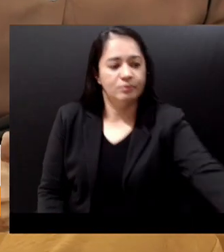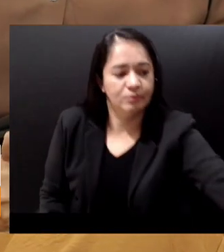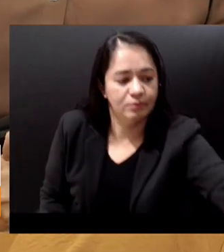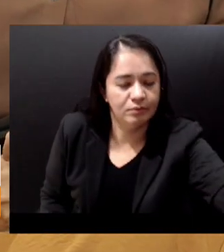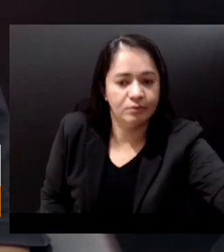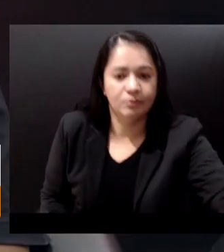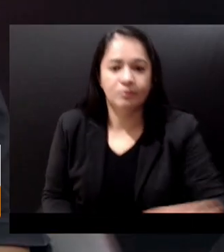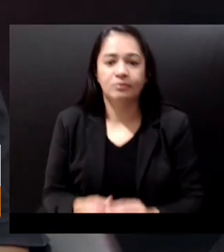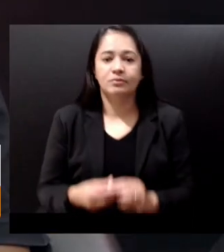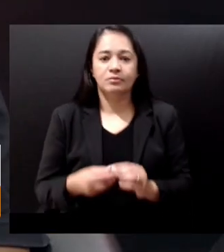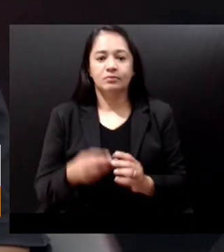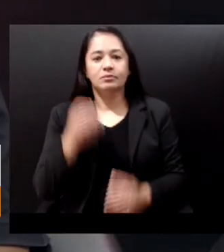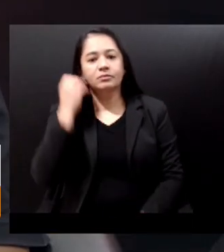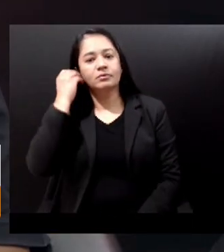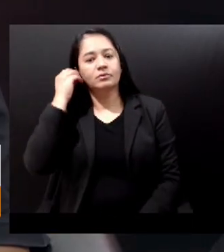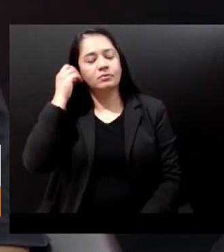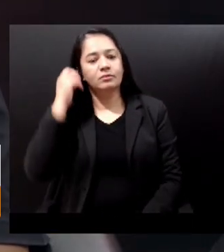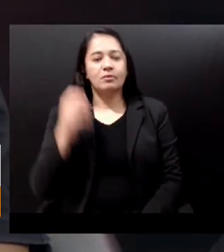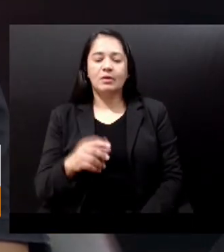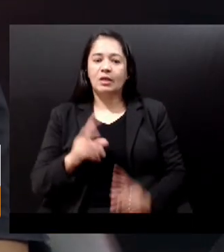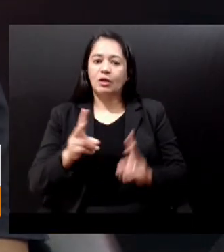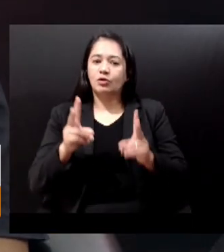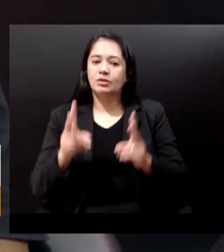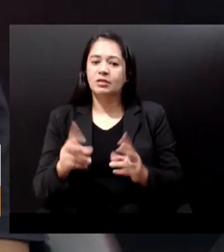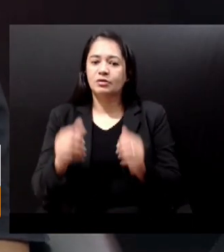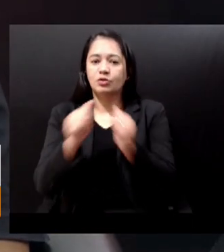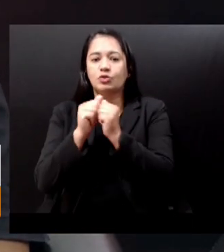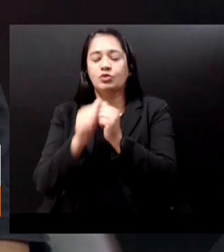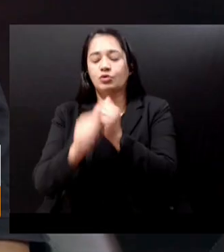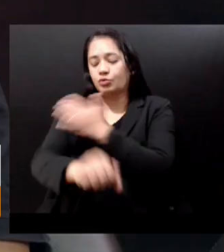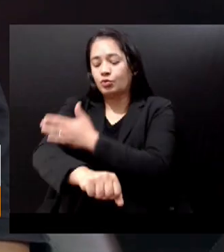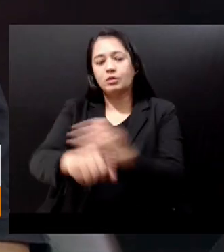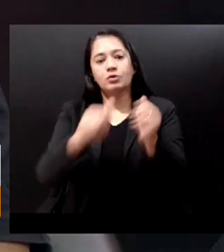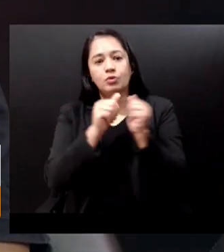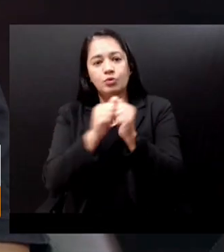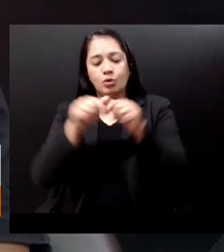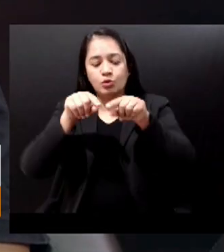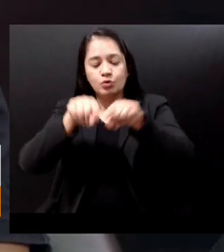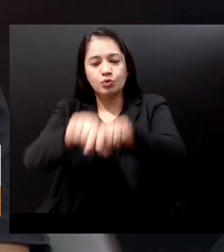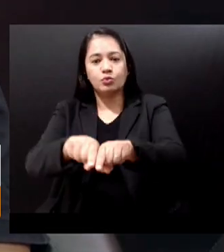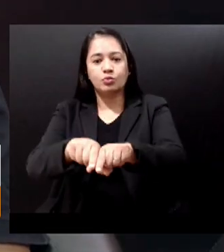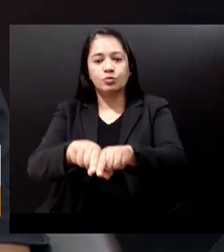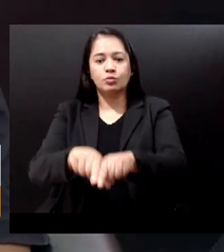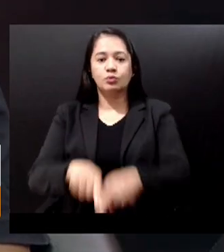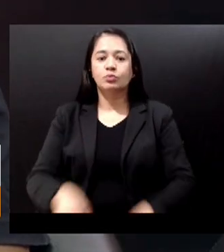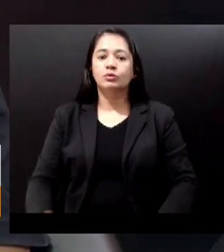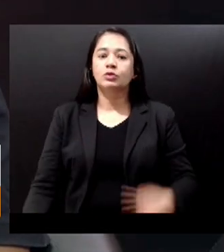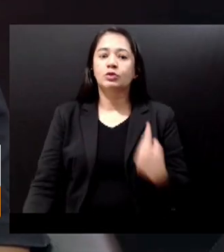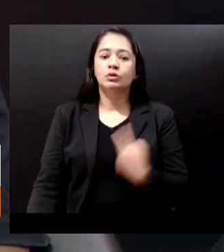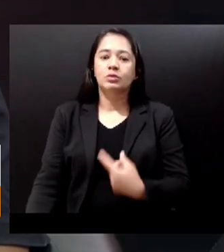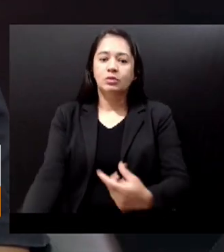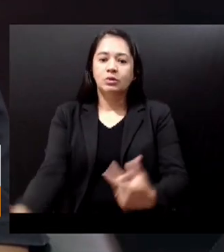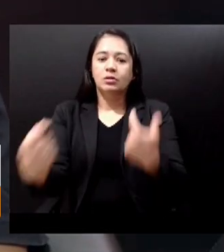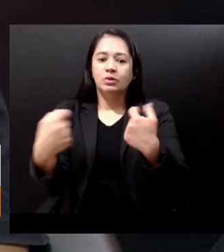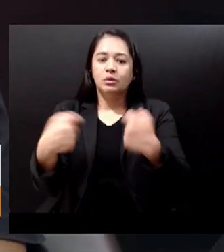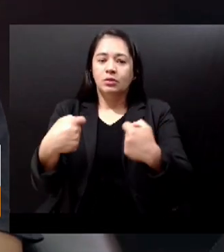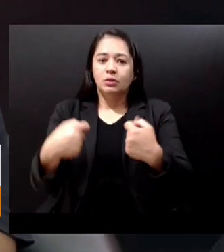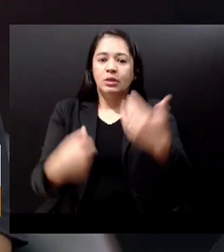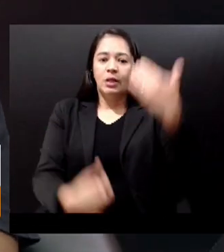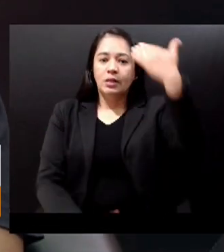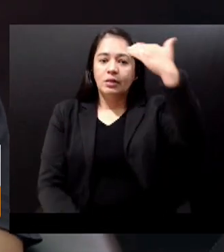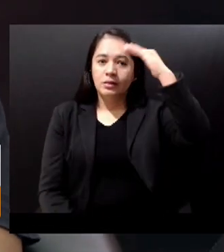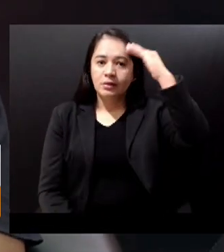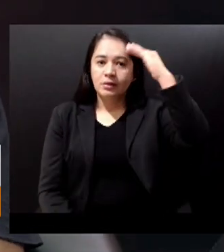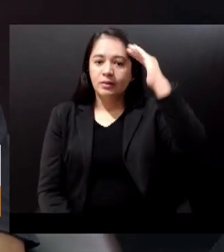junto com a disciplina lado a lado. Uhum. A gente precisa entender, e aí eu volto naquilo, para a gente